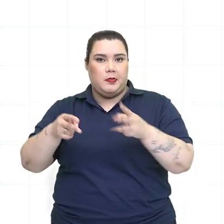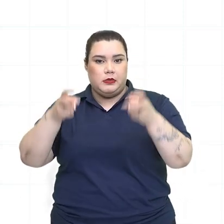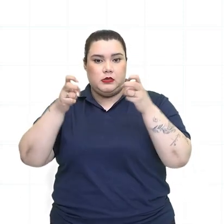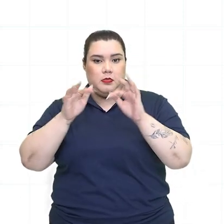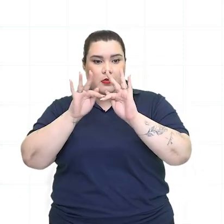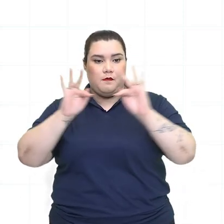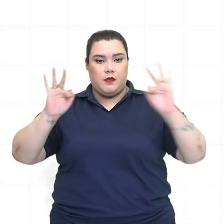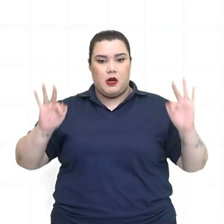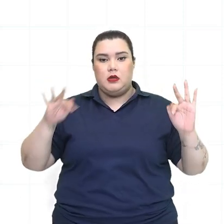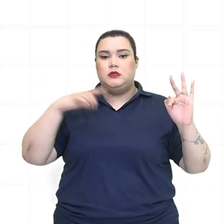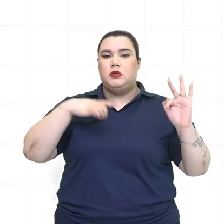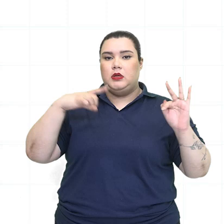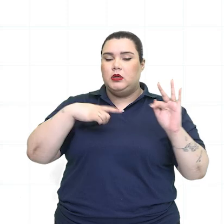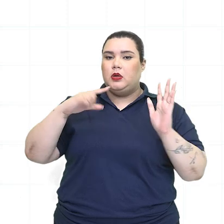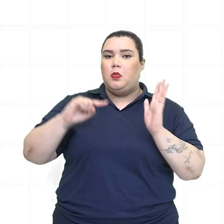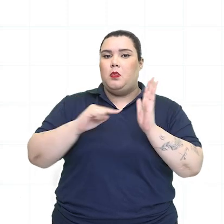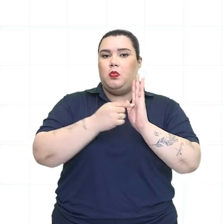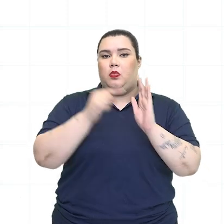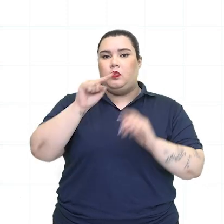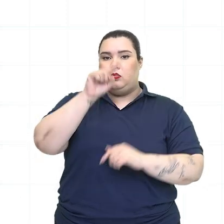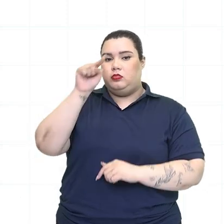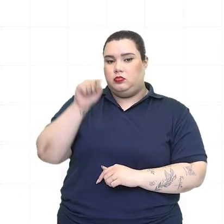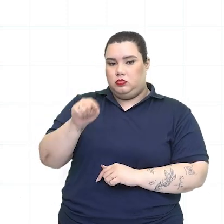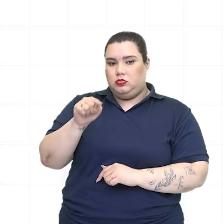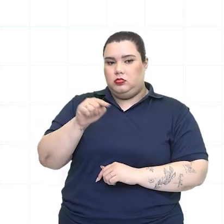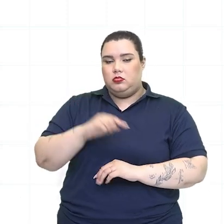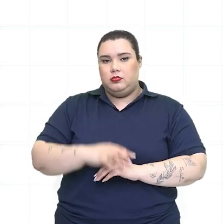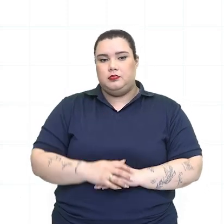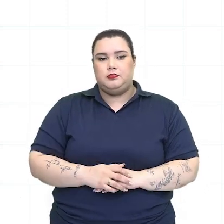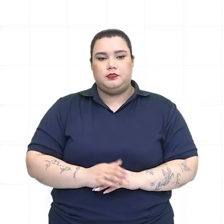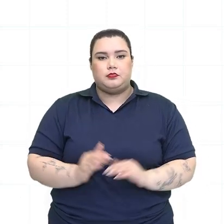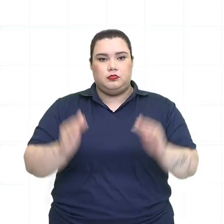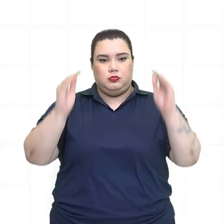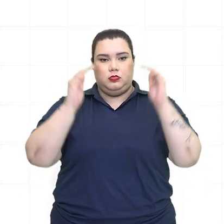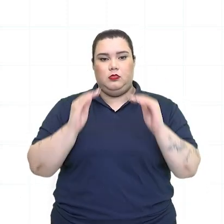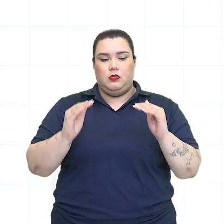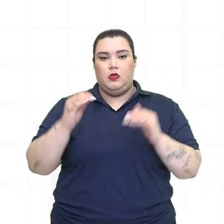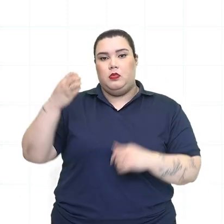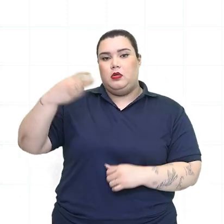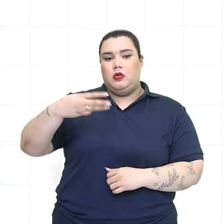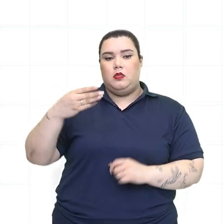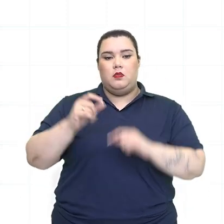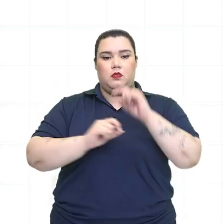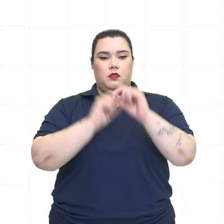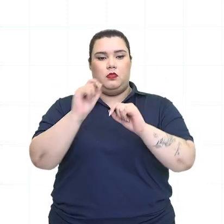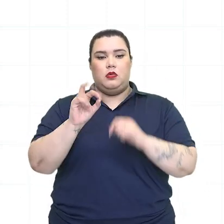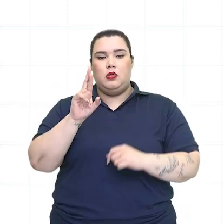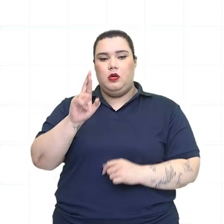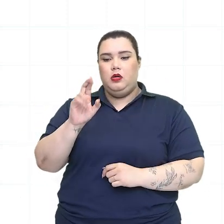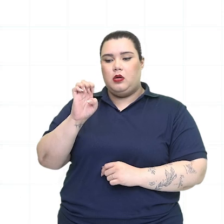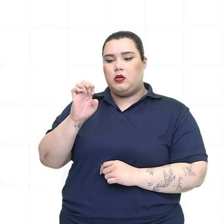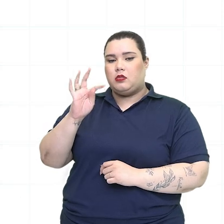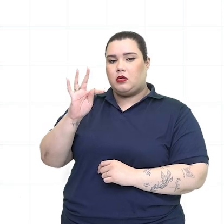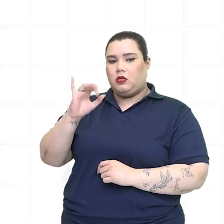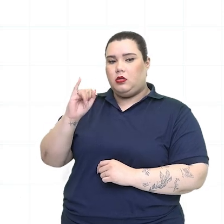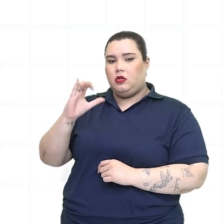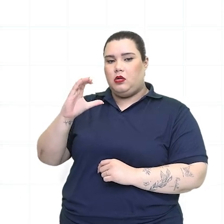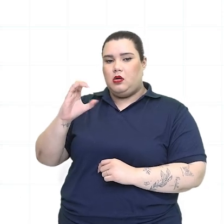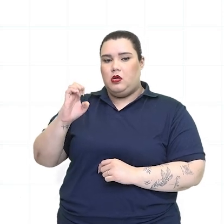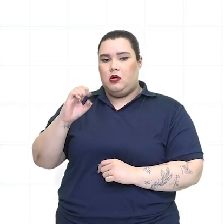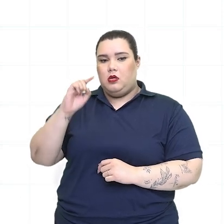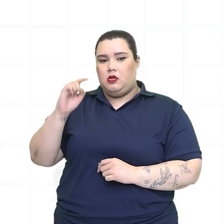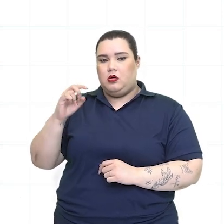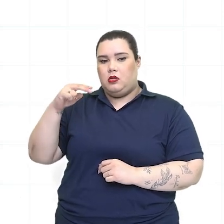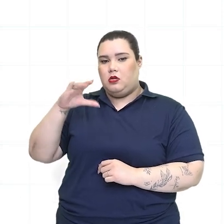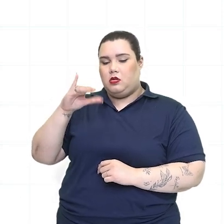fazendo uma pergunta, né? Já em reticências, também são esses 3 pontinhos, você